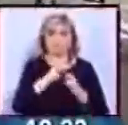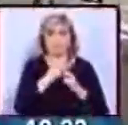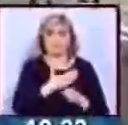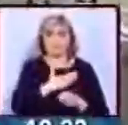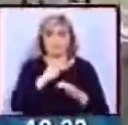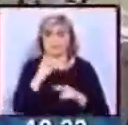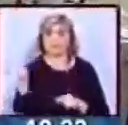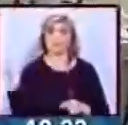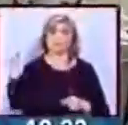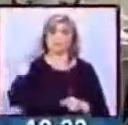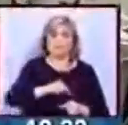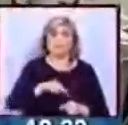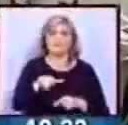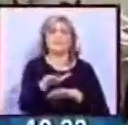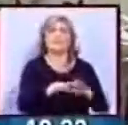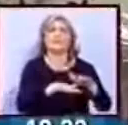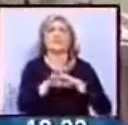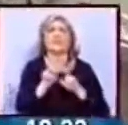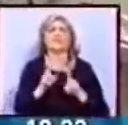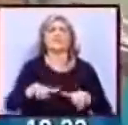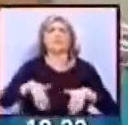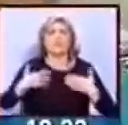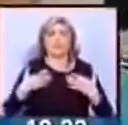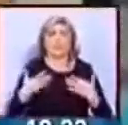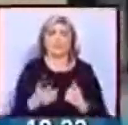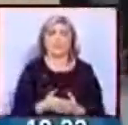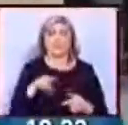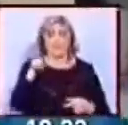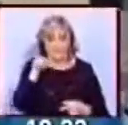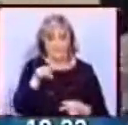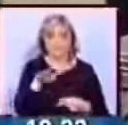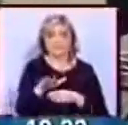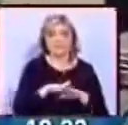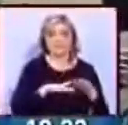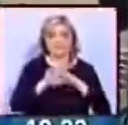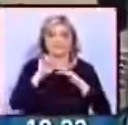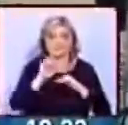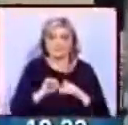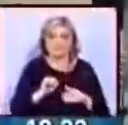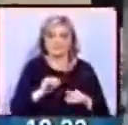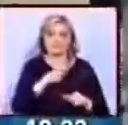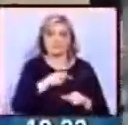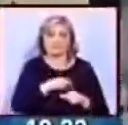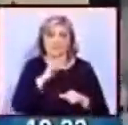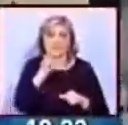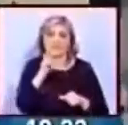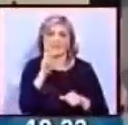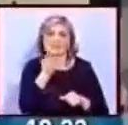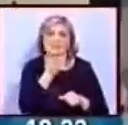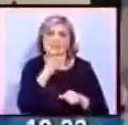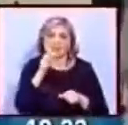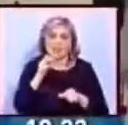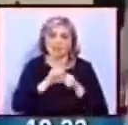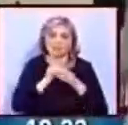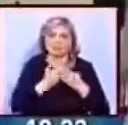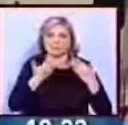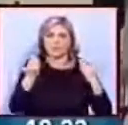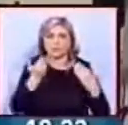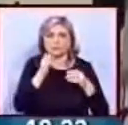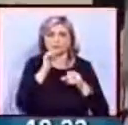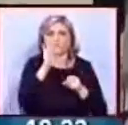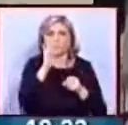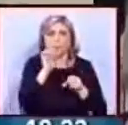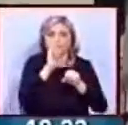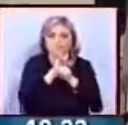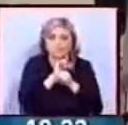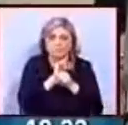sala. Aqui, o que é que lhe é feito? Aqui o que é feito é a desobstrução da artéria responsável pelo infarto,